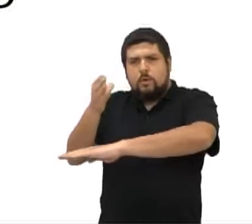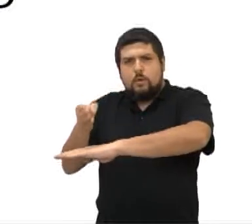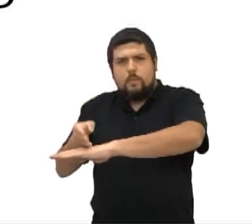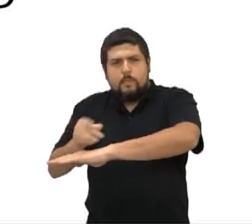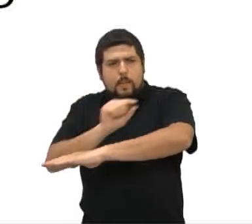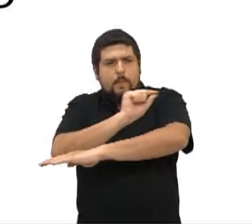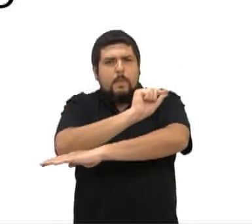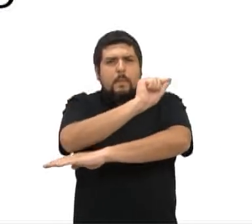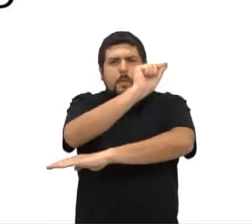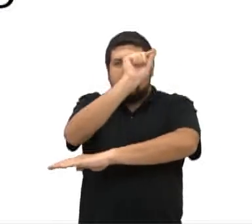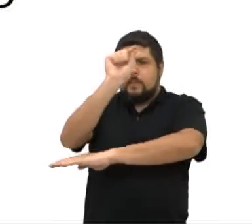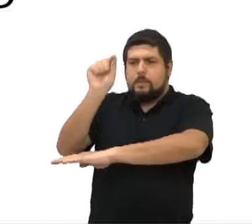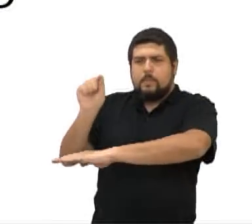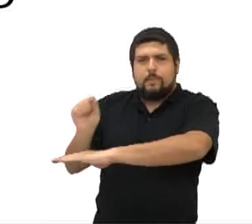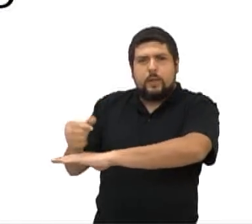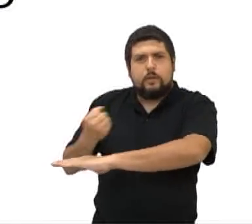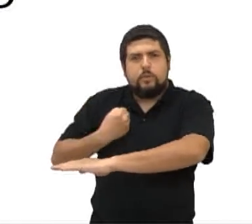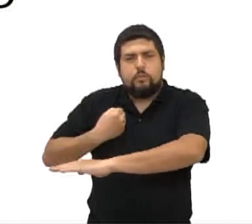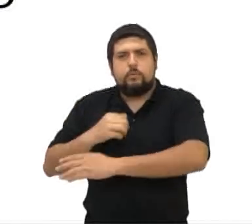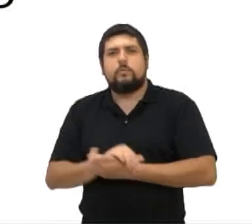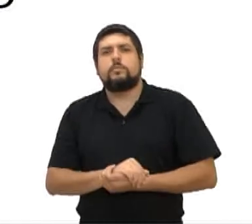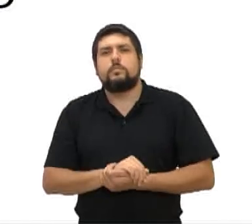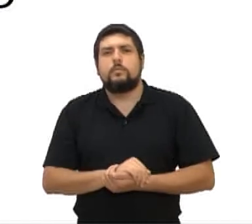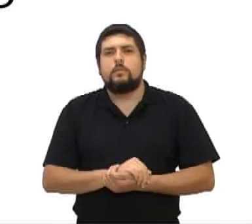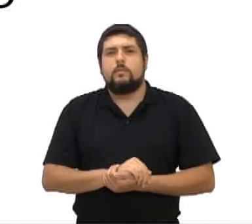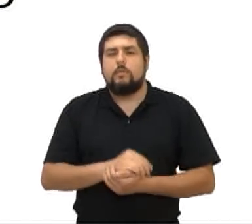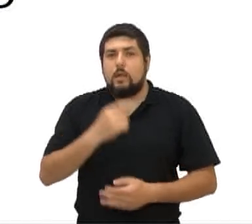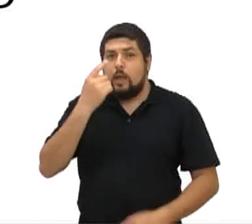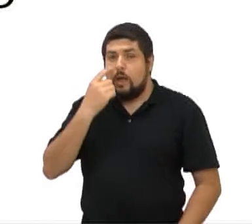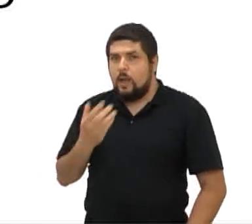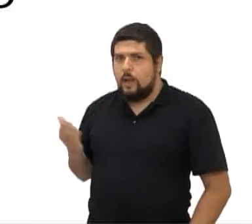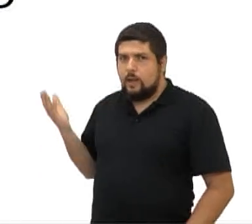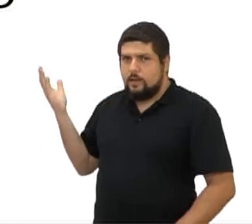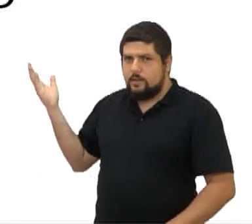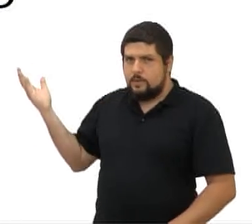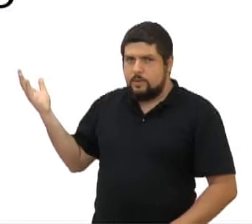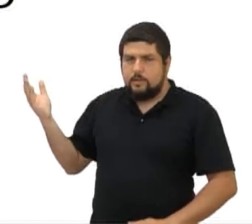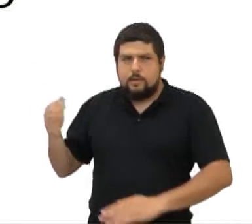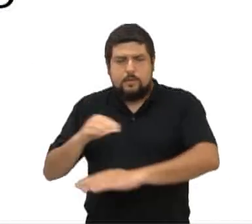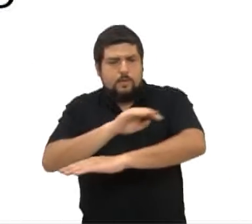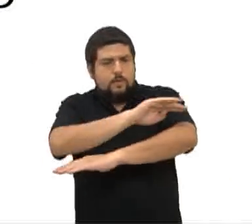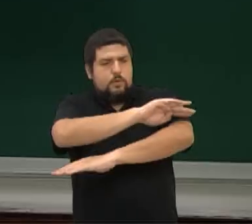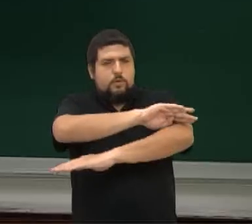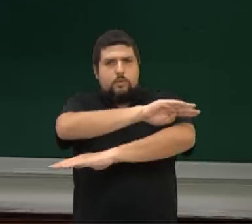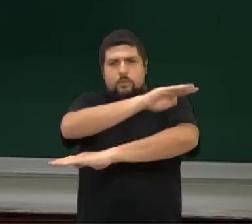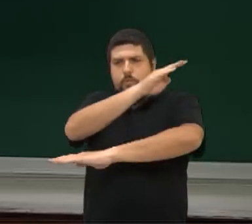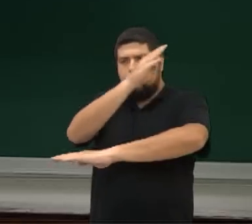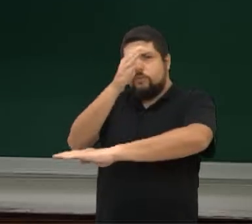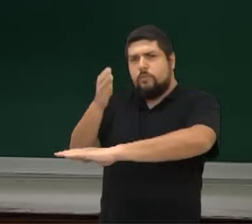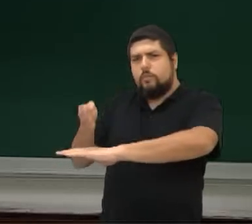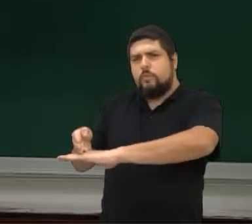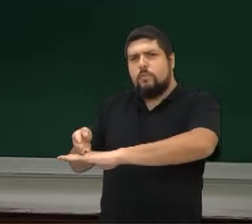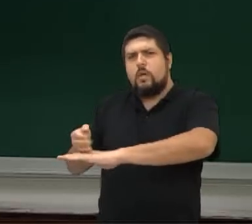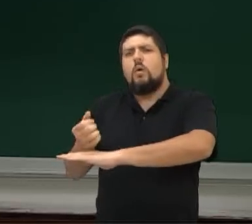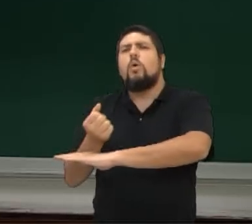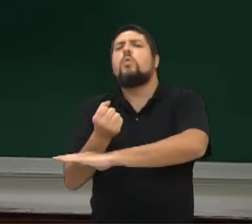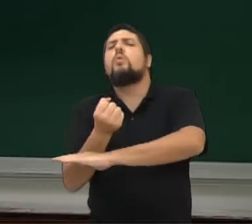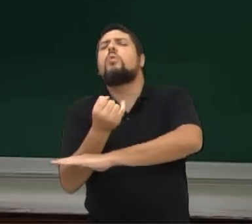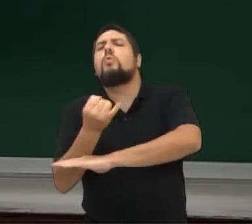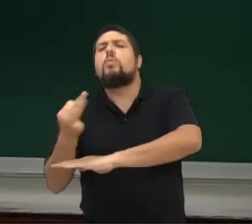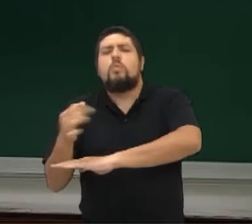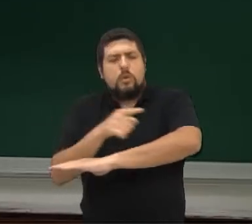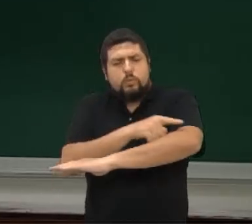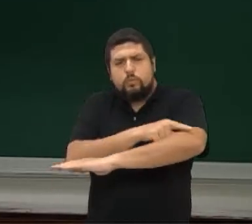nessa medição, nós temos um transferidor de meia volta, um transferidor de 180